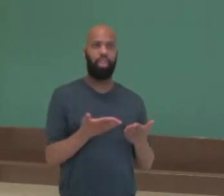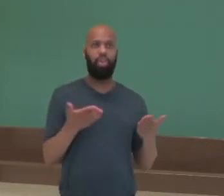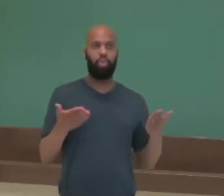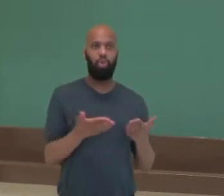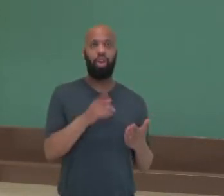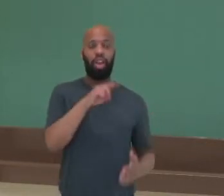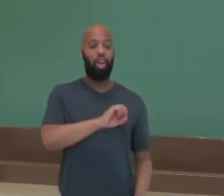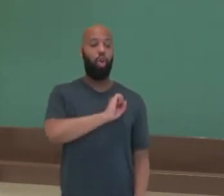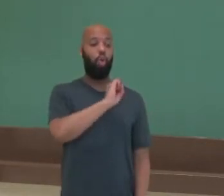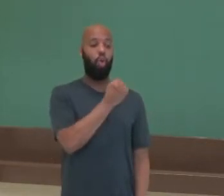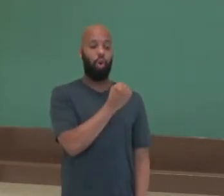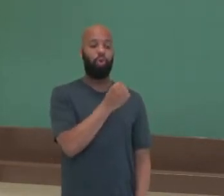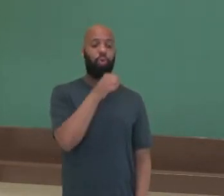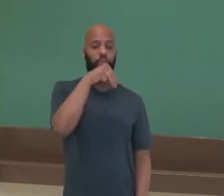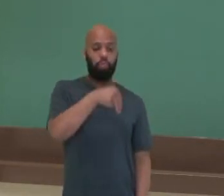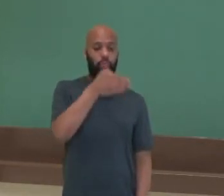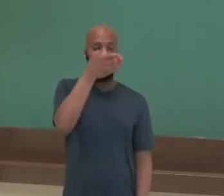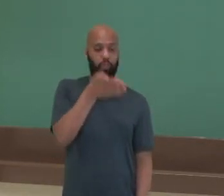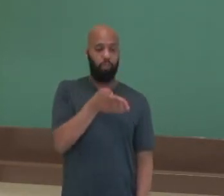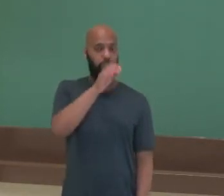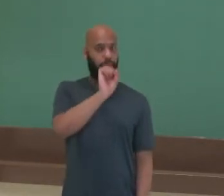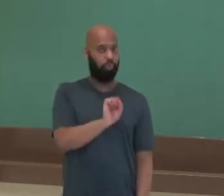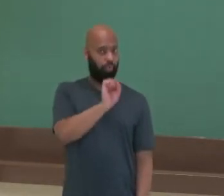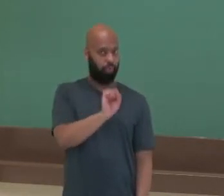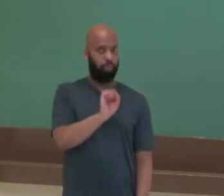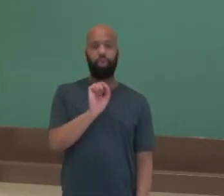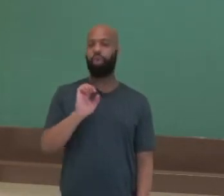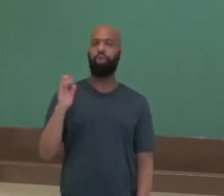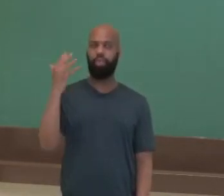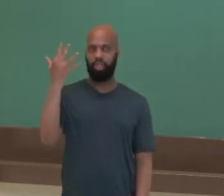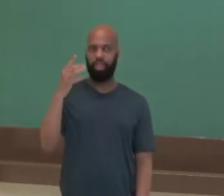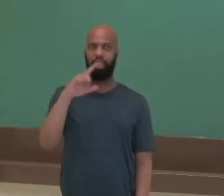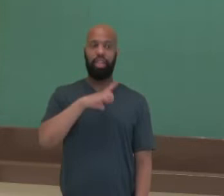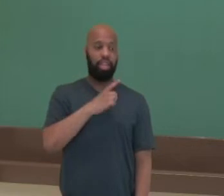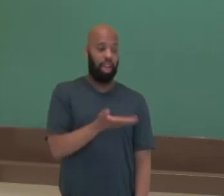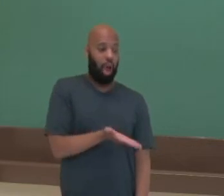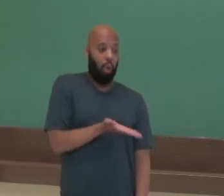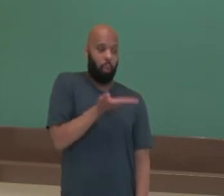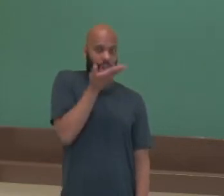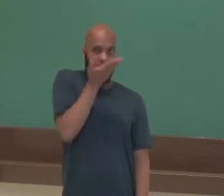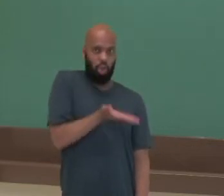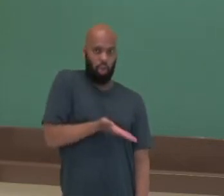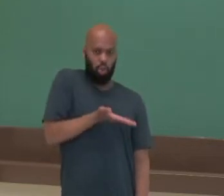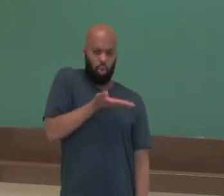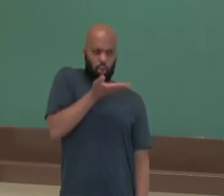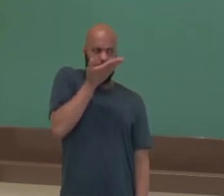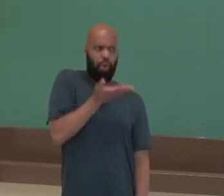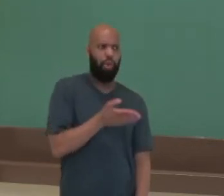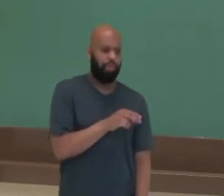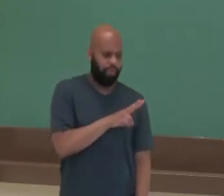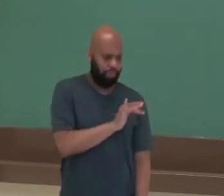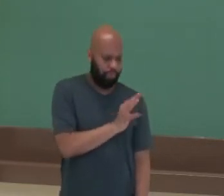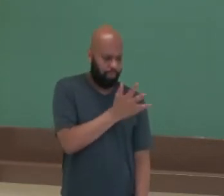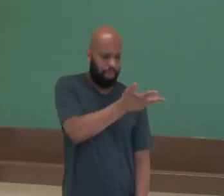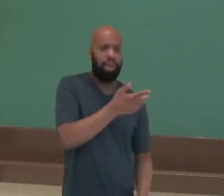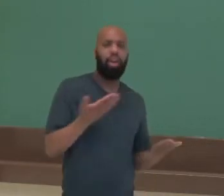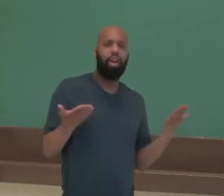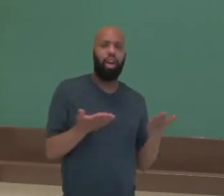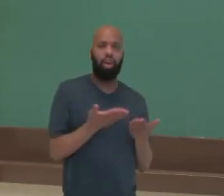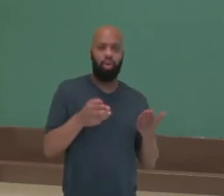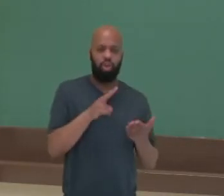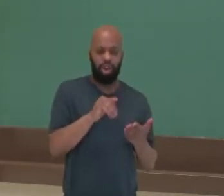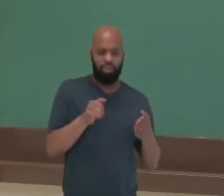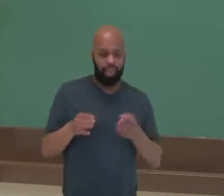de 8 metros por segundo. Eu aumentei a velocidade, então eu vou fazer esse